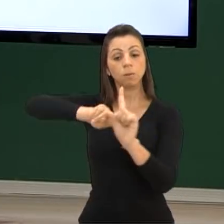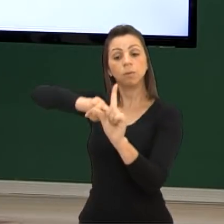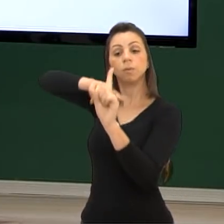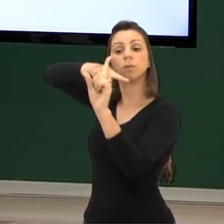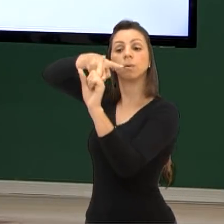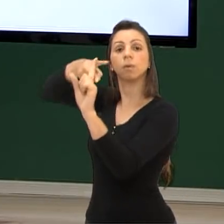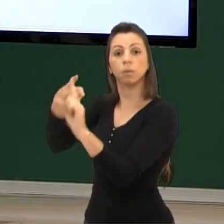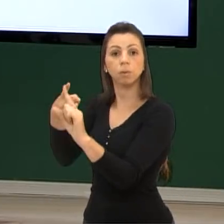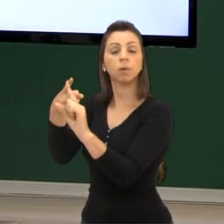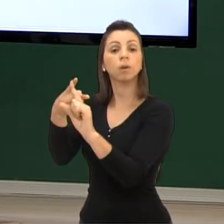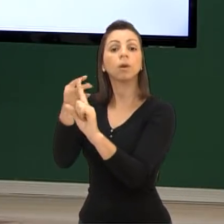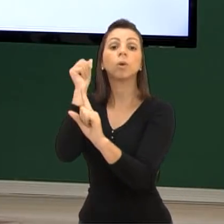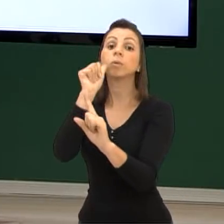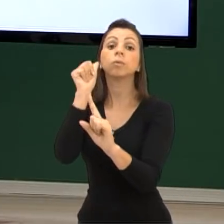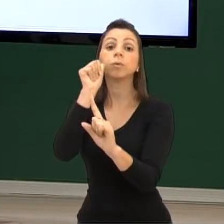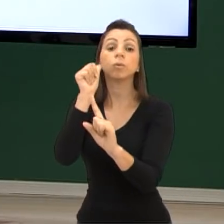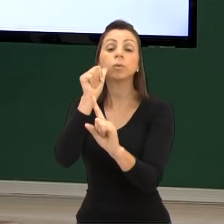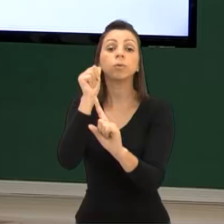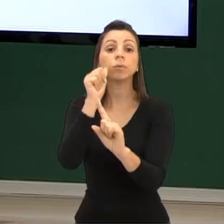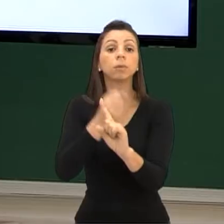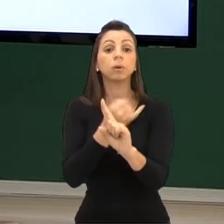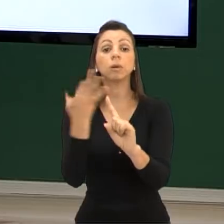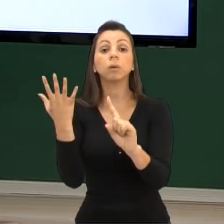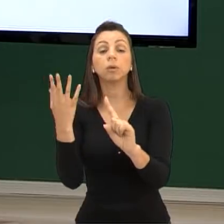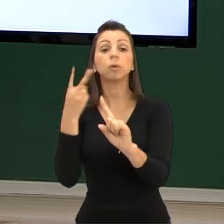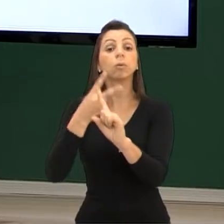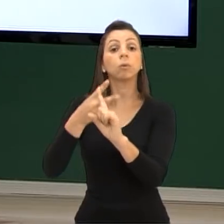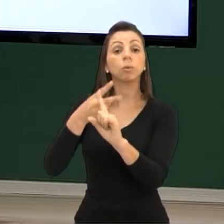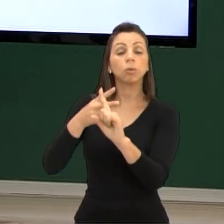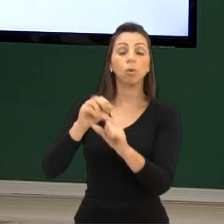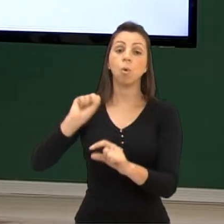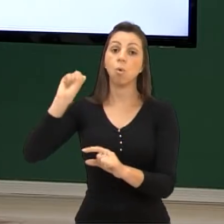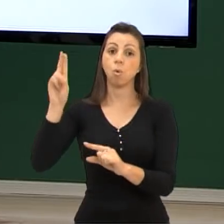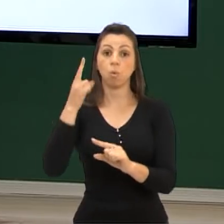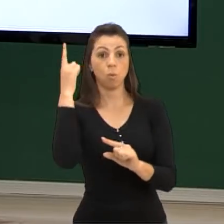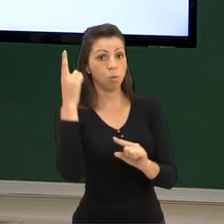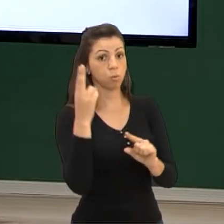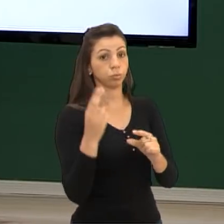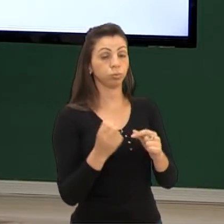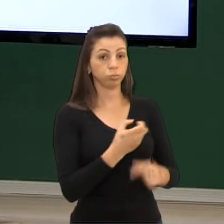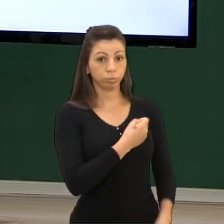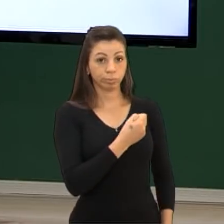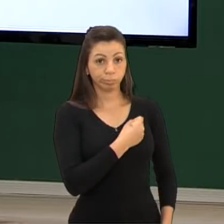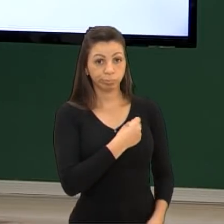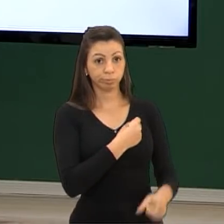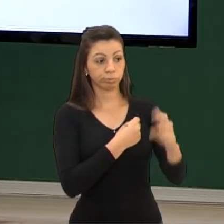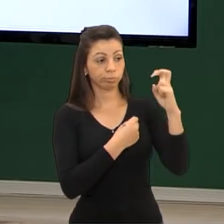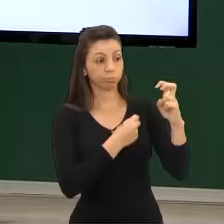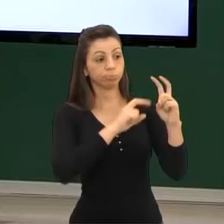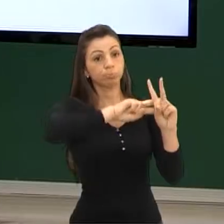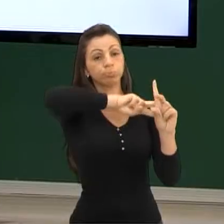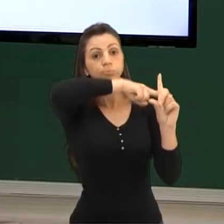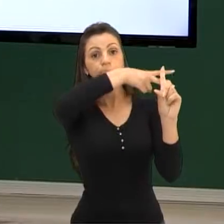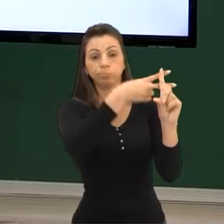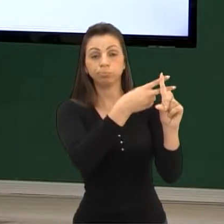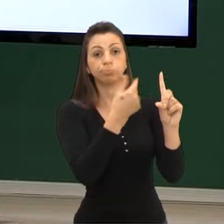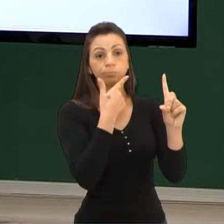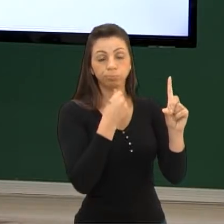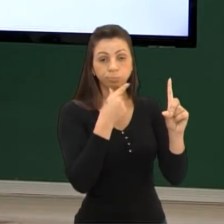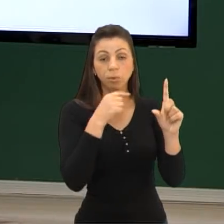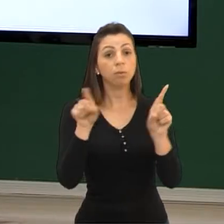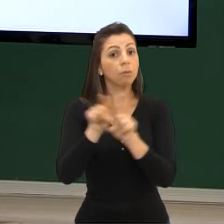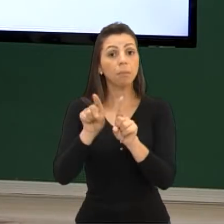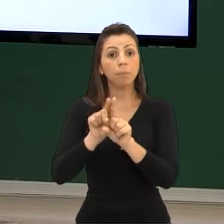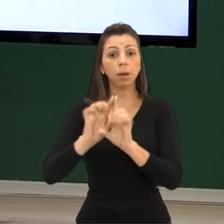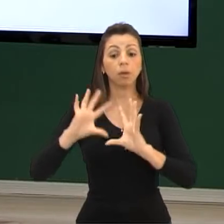o número de meninas, o número de meninos também deverá dobrar assim por diante,